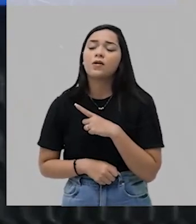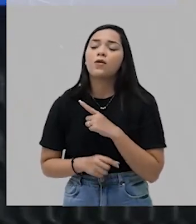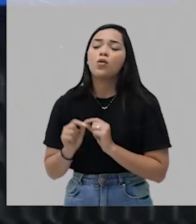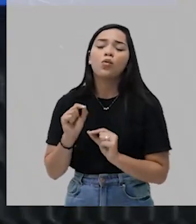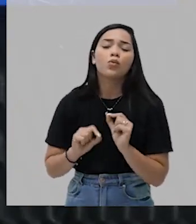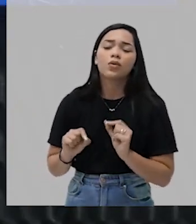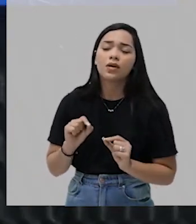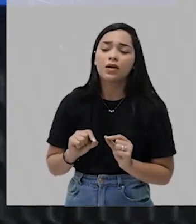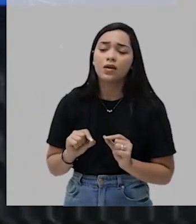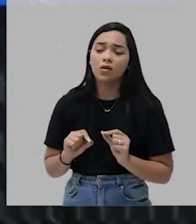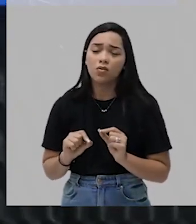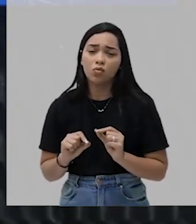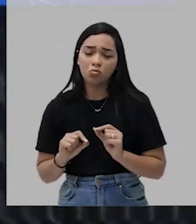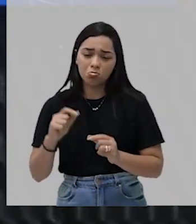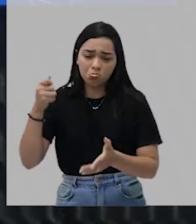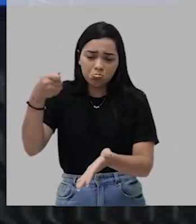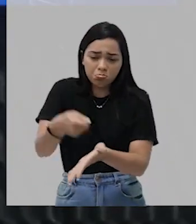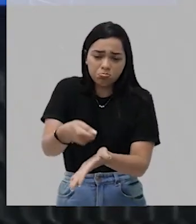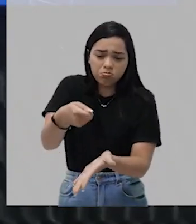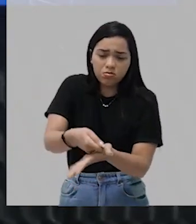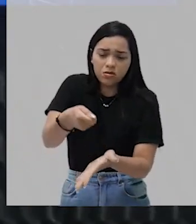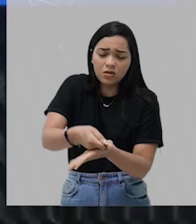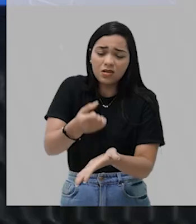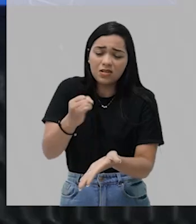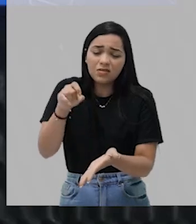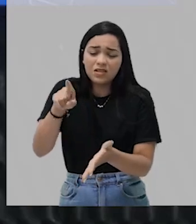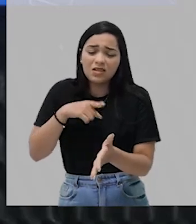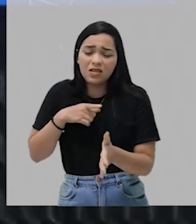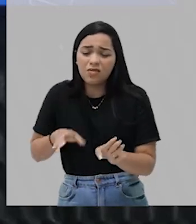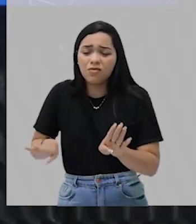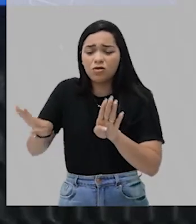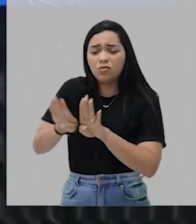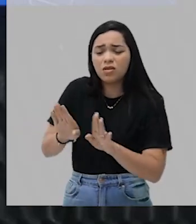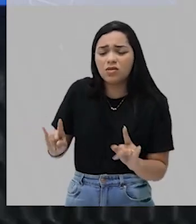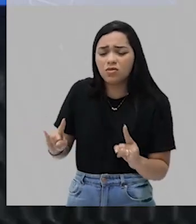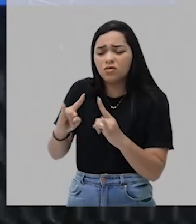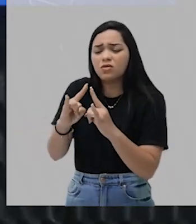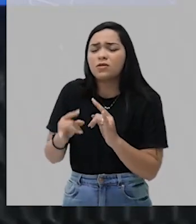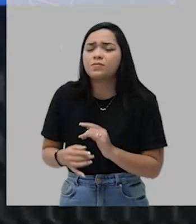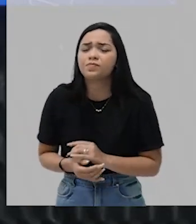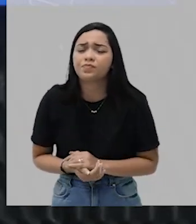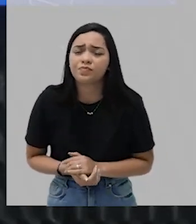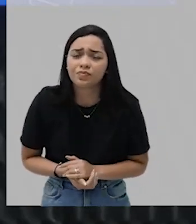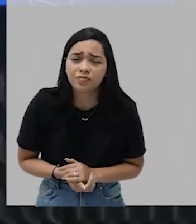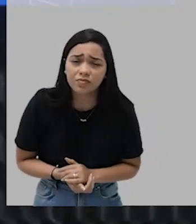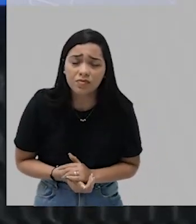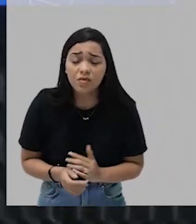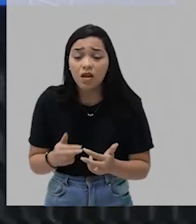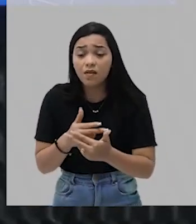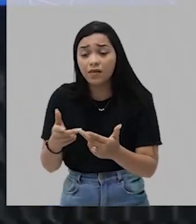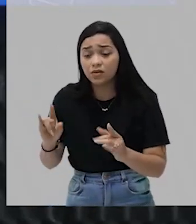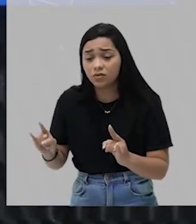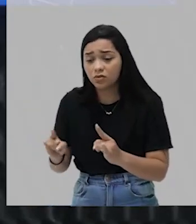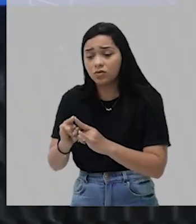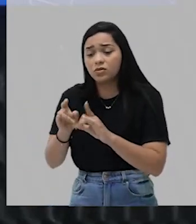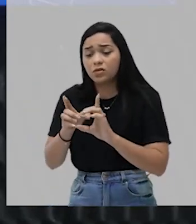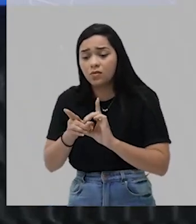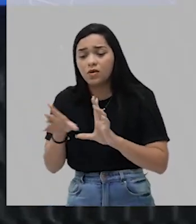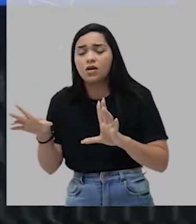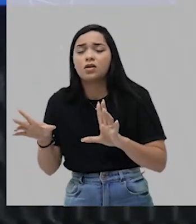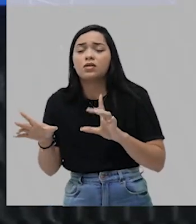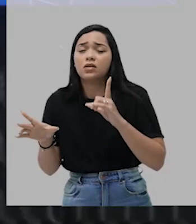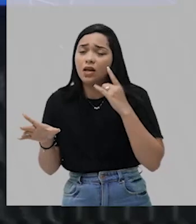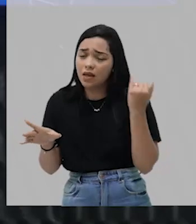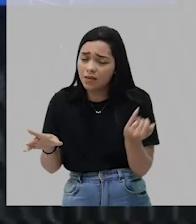você tiver o autoritarismo, se você tiver o fechamento das instituições. As instituições democráticas, elas